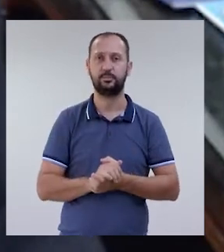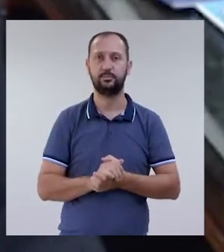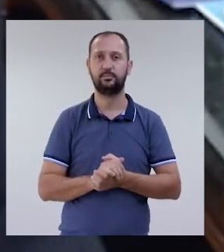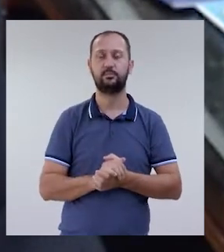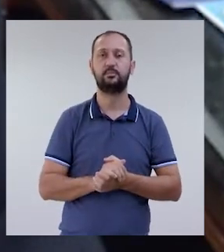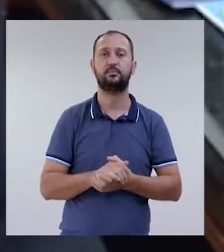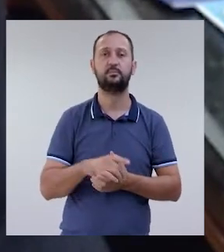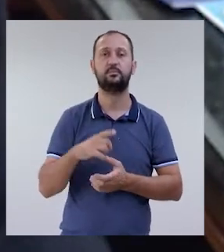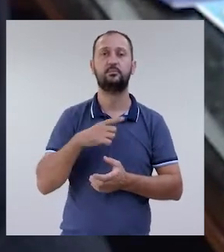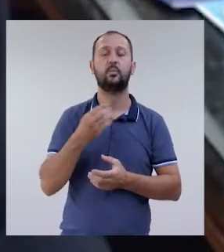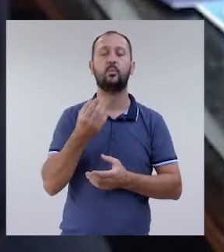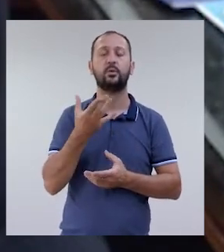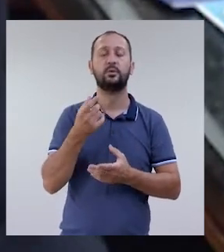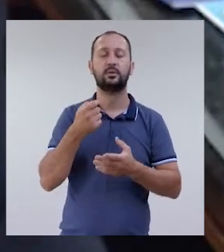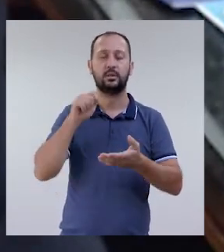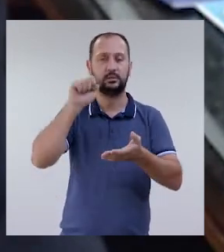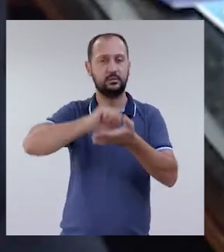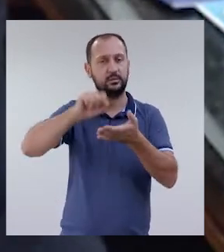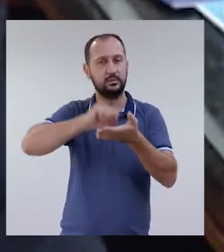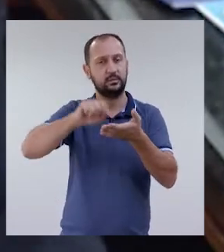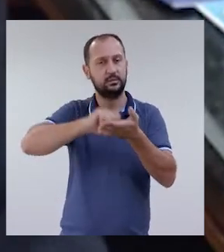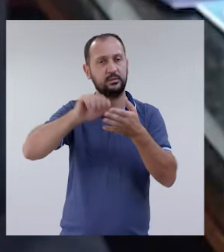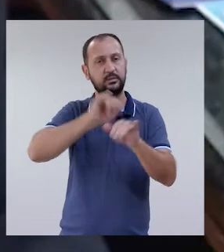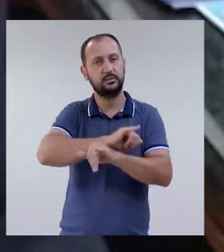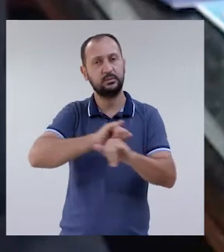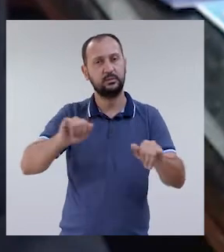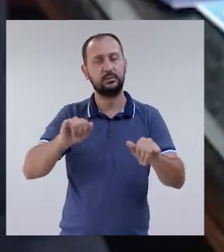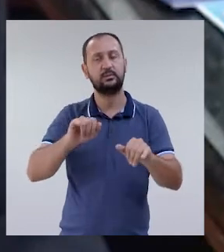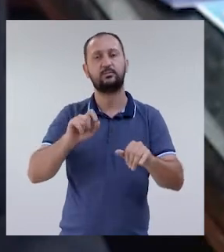né? Fizemos muitas matérias